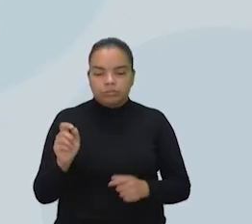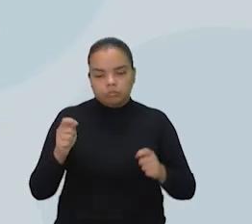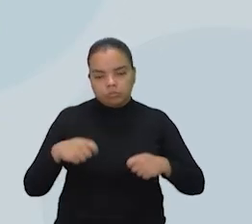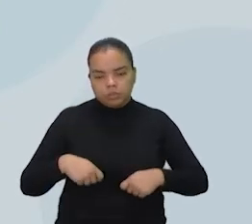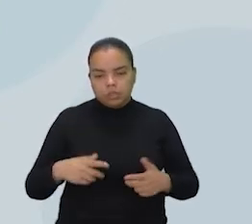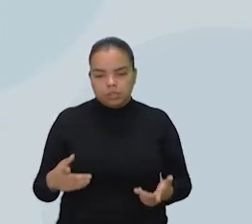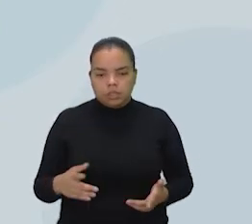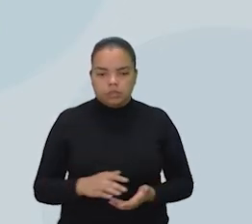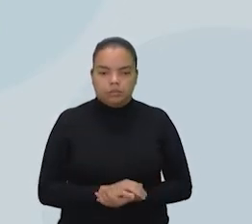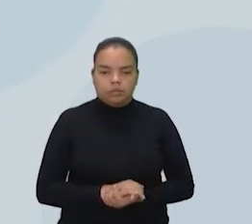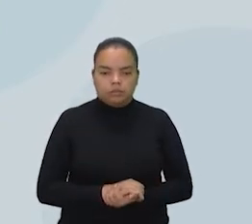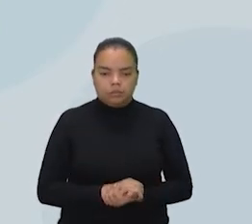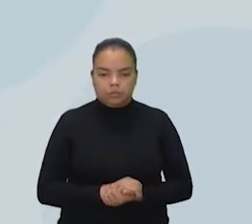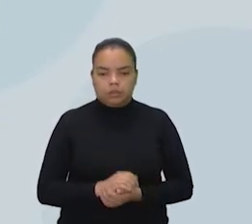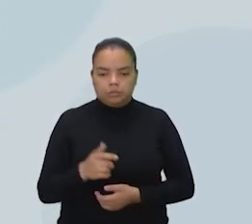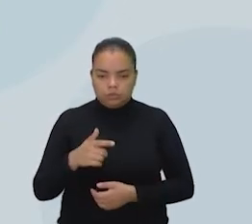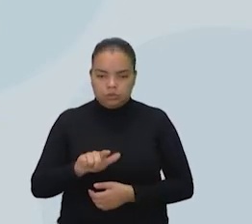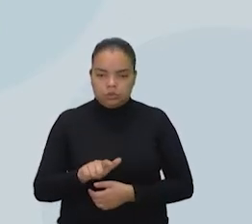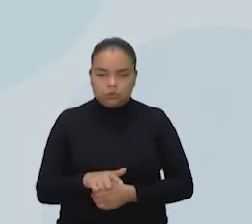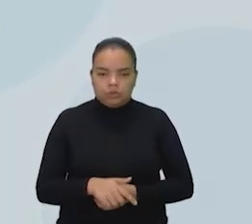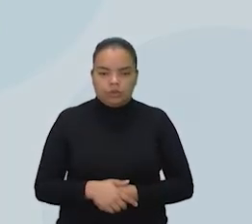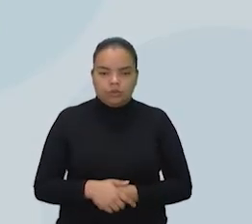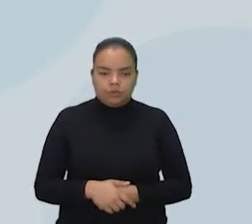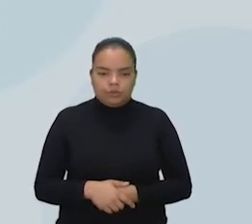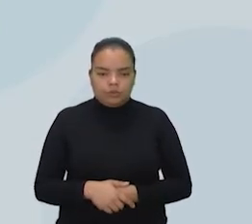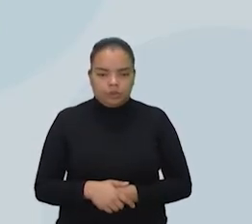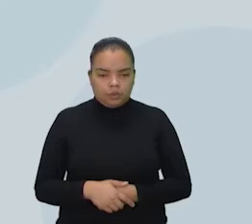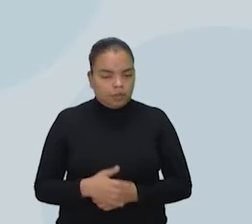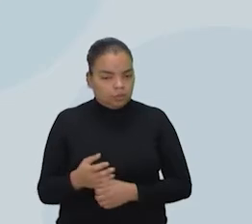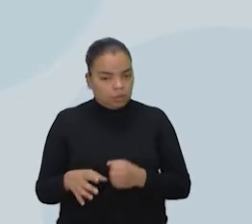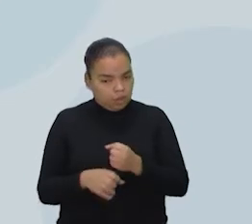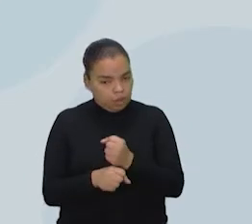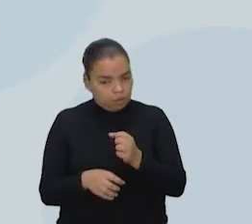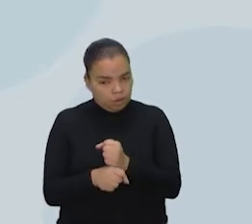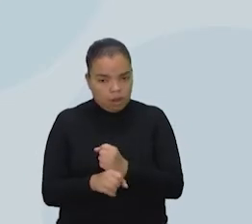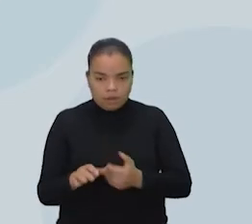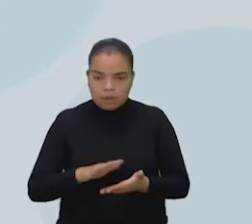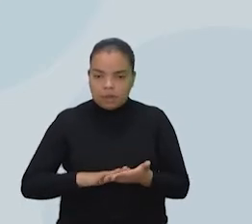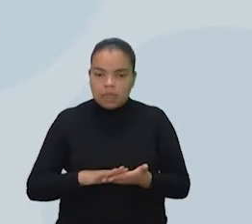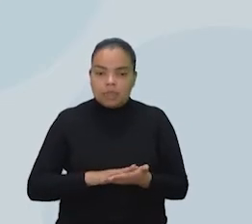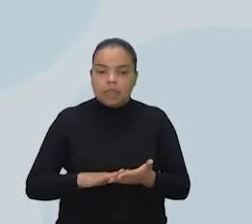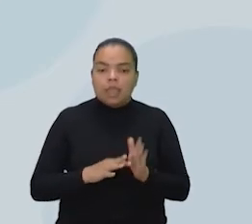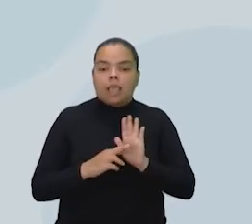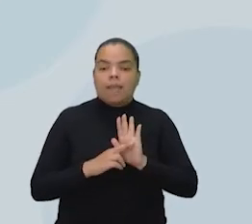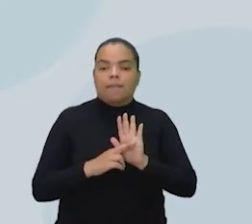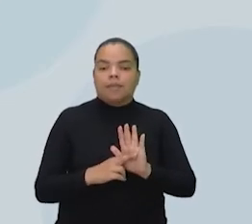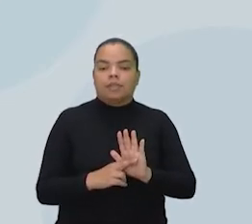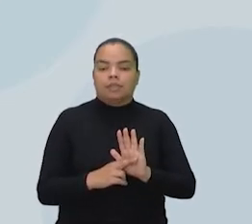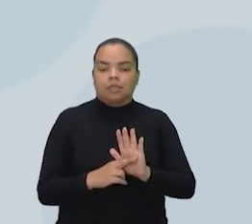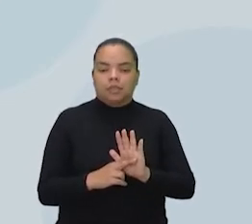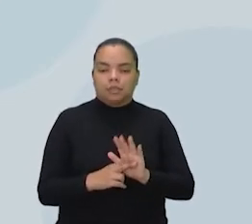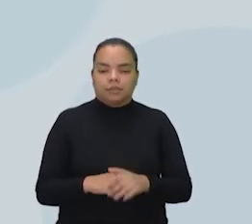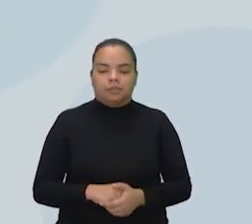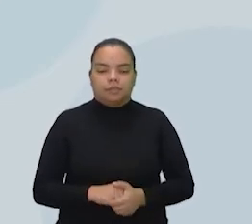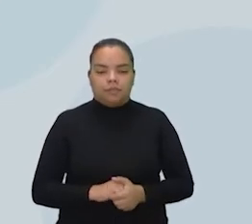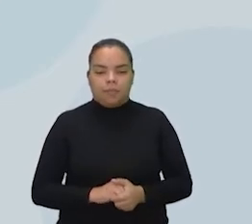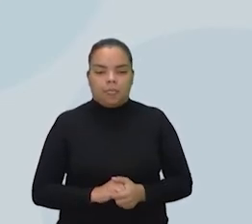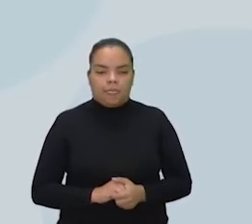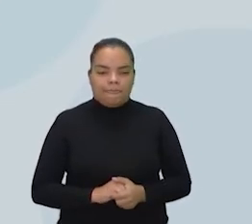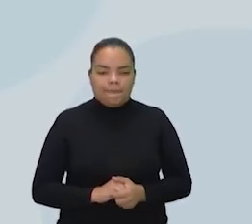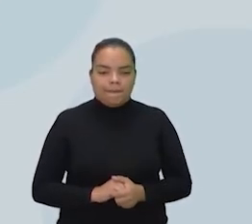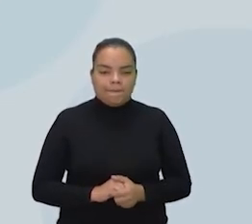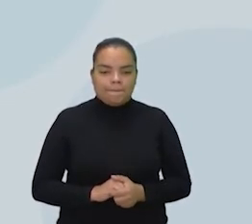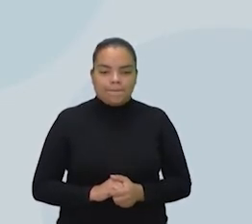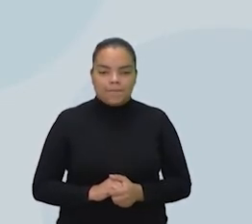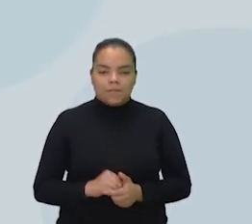função, tá certo? Então, de novo, nós não queremos calcular nada, o que a gente quer é representar no GeoGebra. Então, vamos